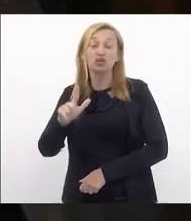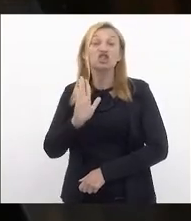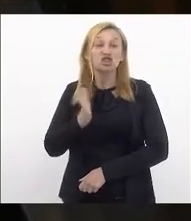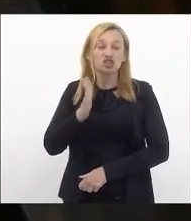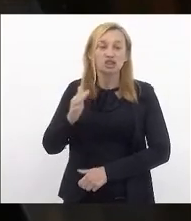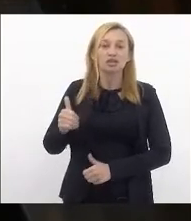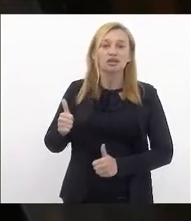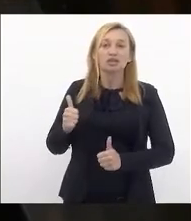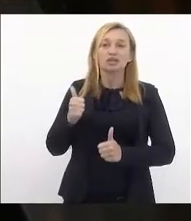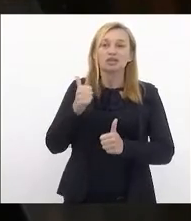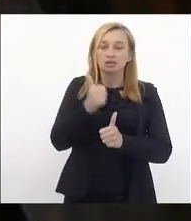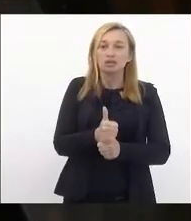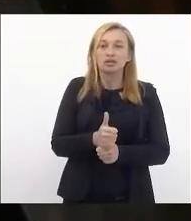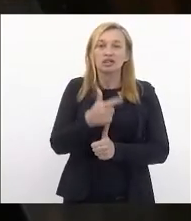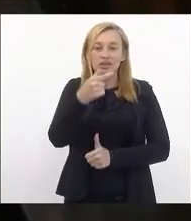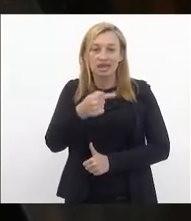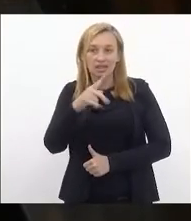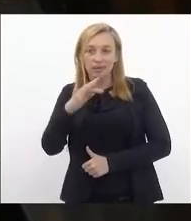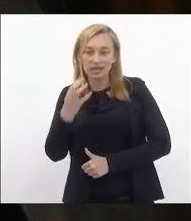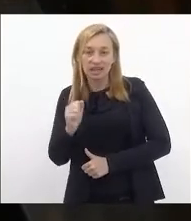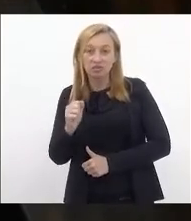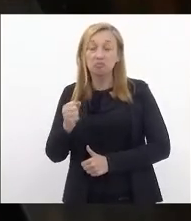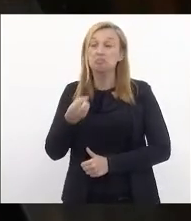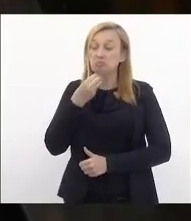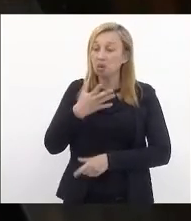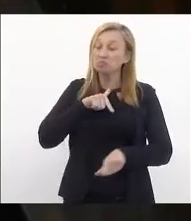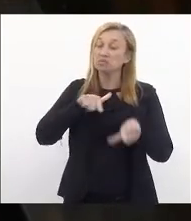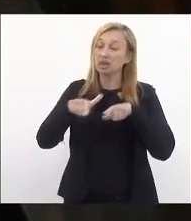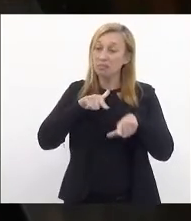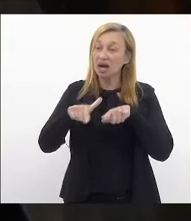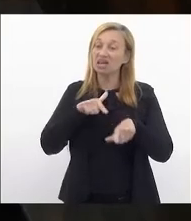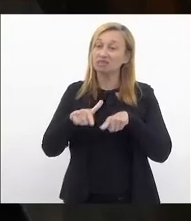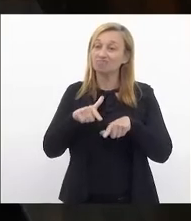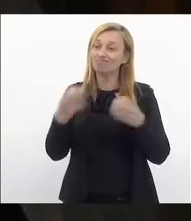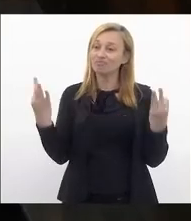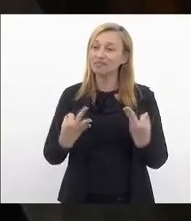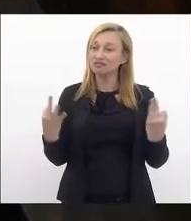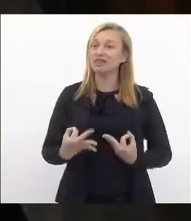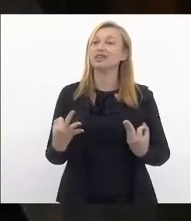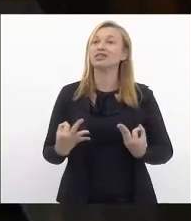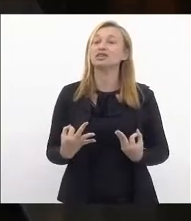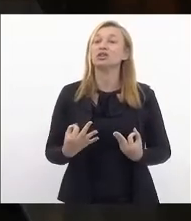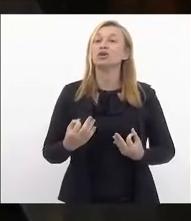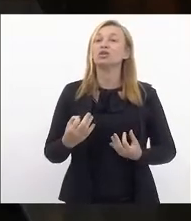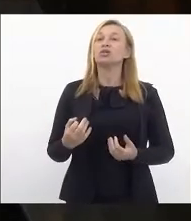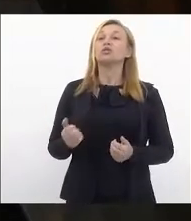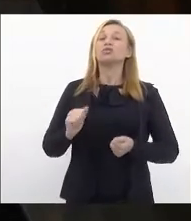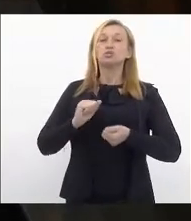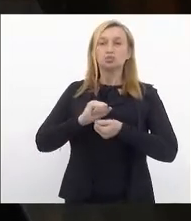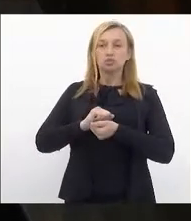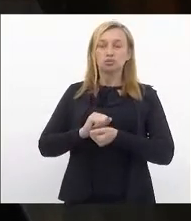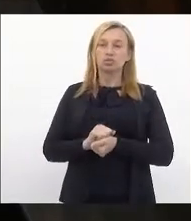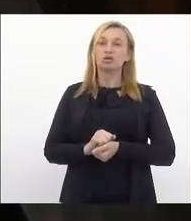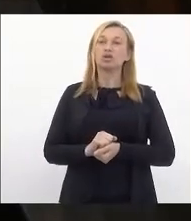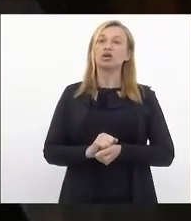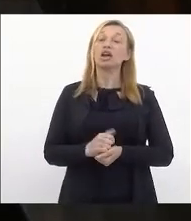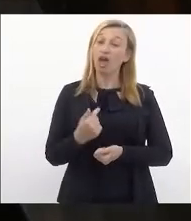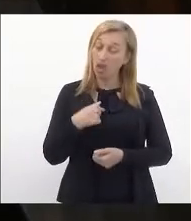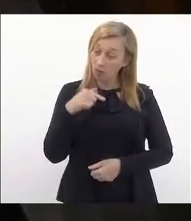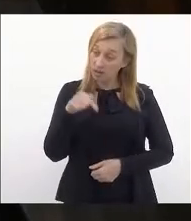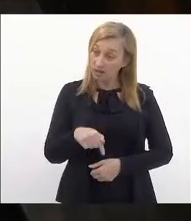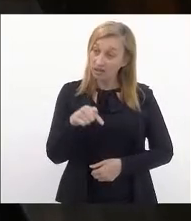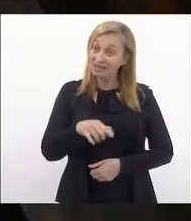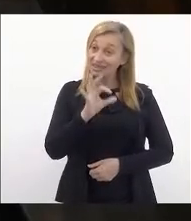assumiu há pouco tempo o 7º Batalhão e vem fazendo um serviço exemplar conte comigo conte comigo porque eu estou aqui